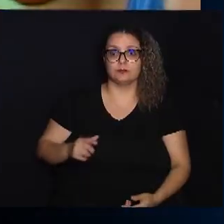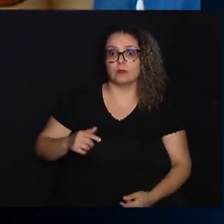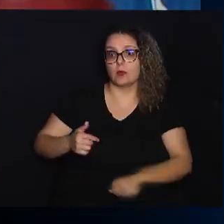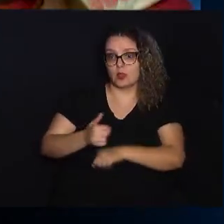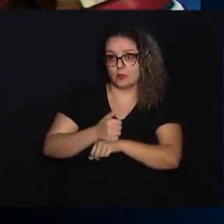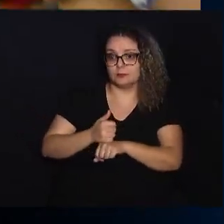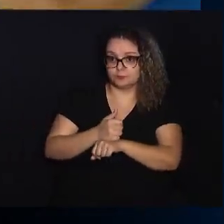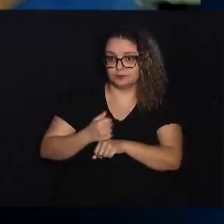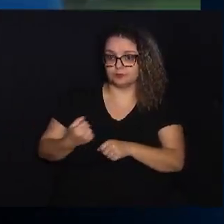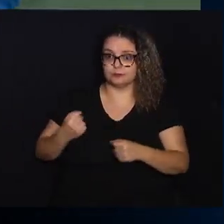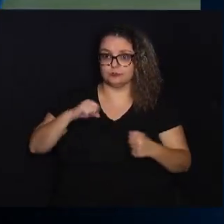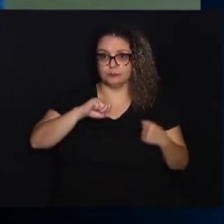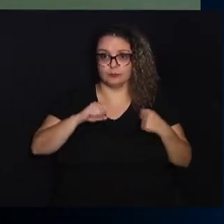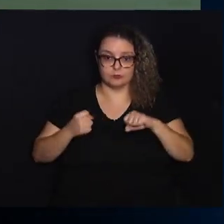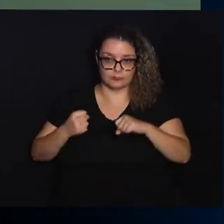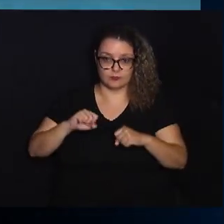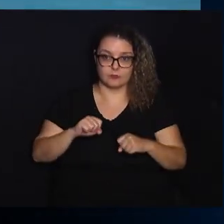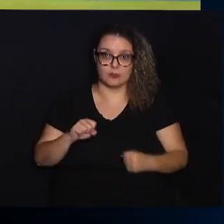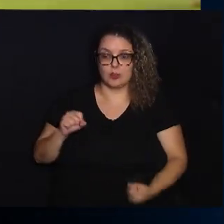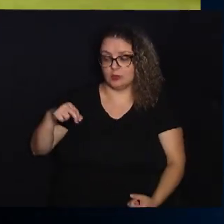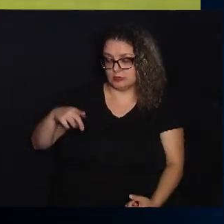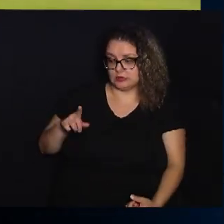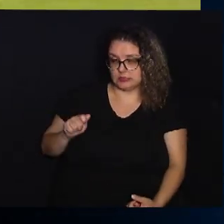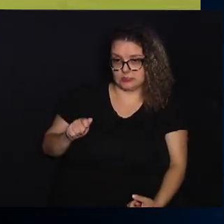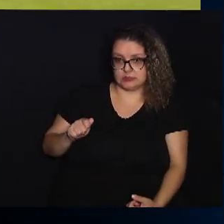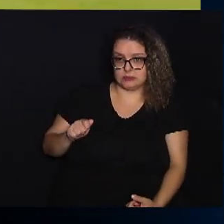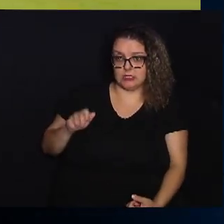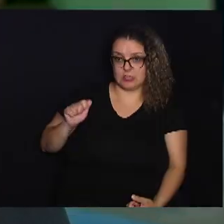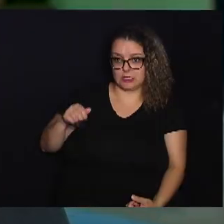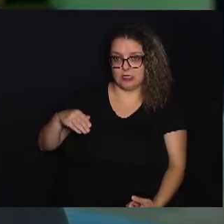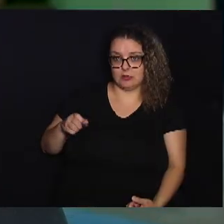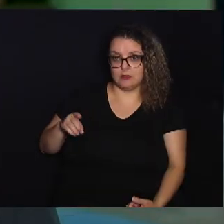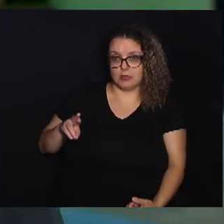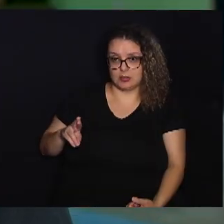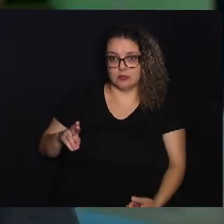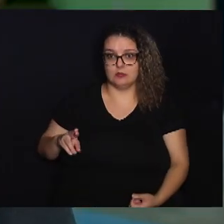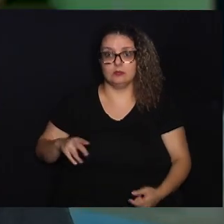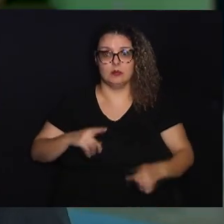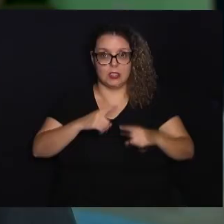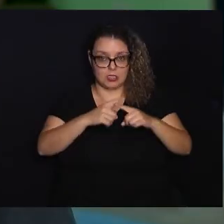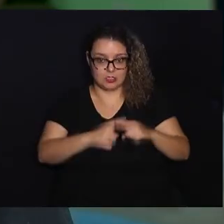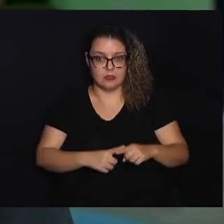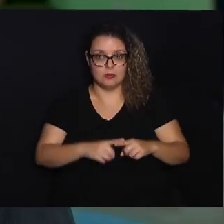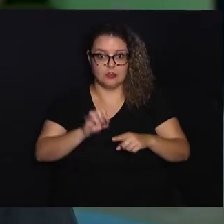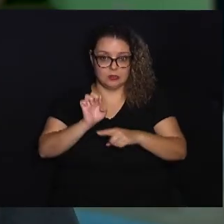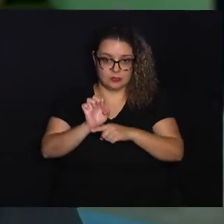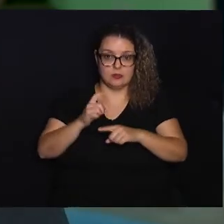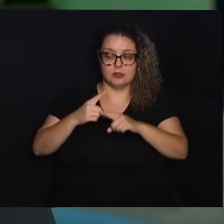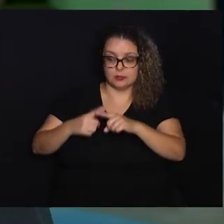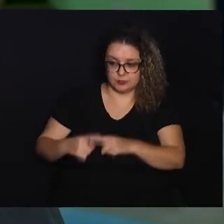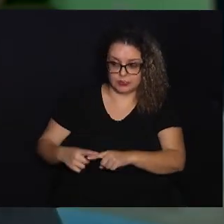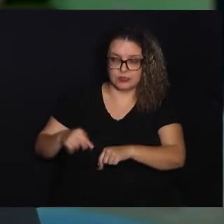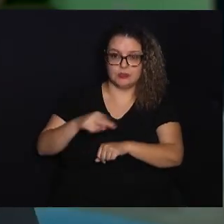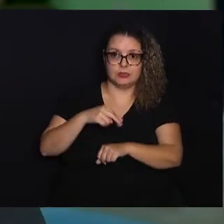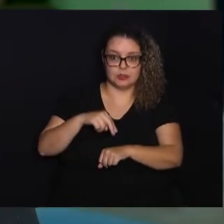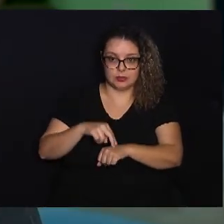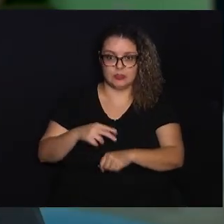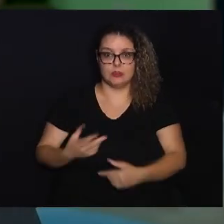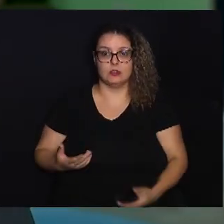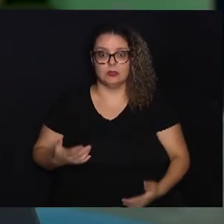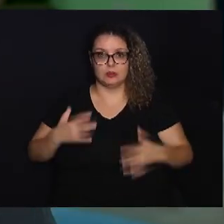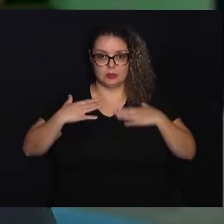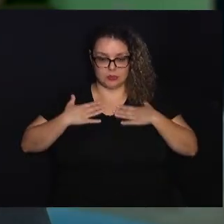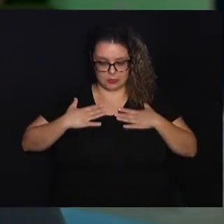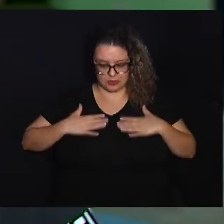Shifu? Os lutadores, eles vão lutar no sandá amador, assim, numa regra de uma competição estadual,